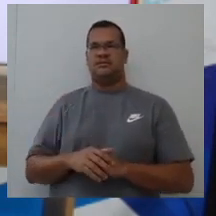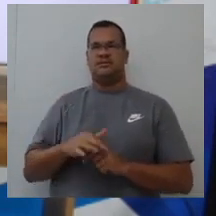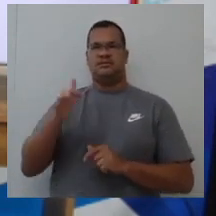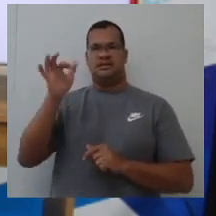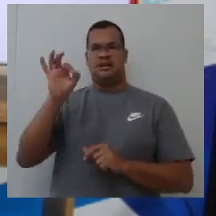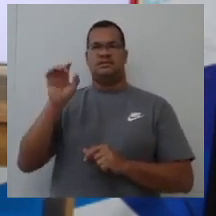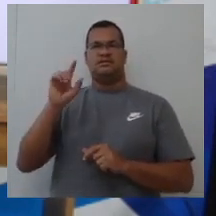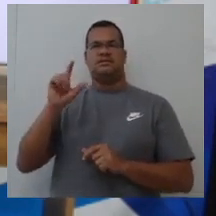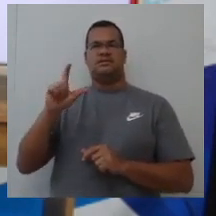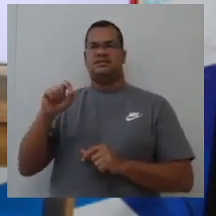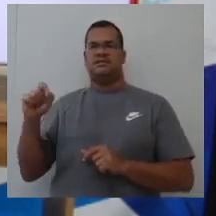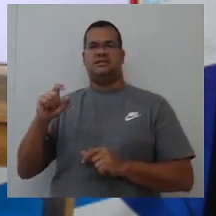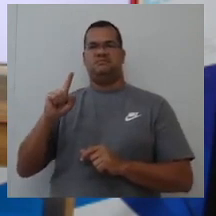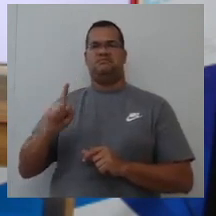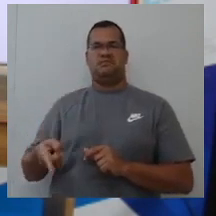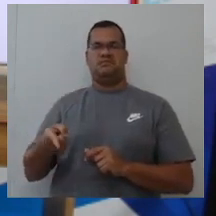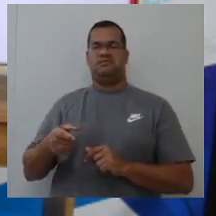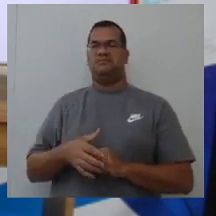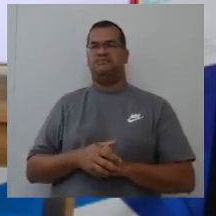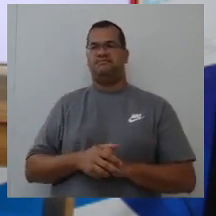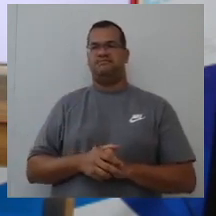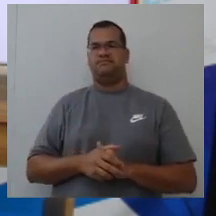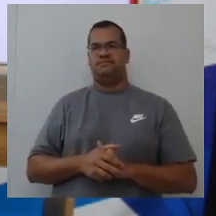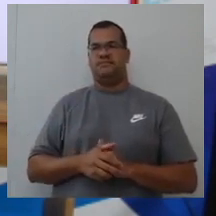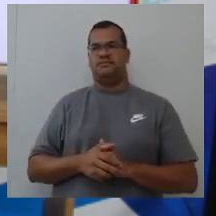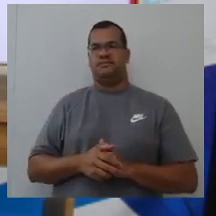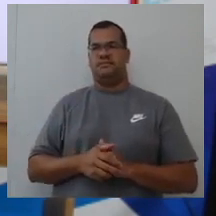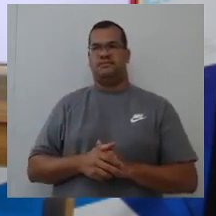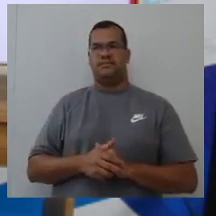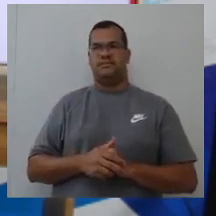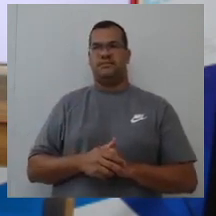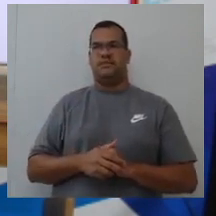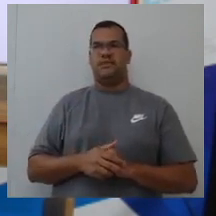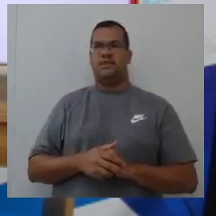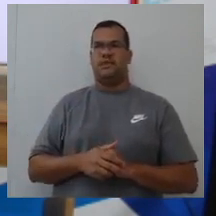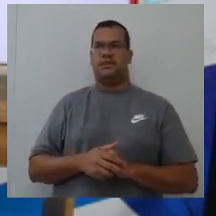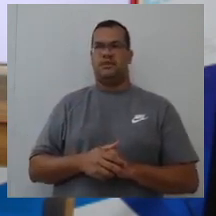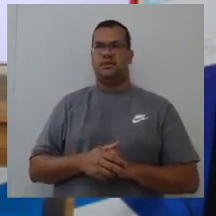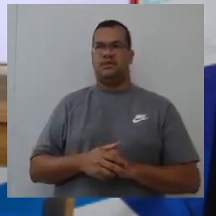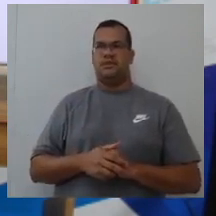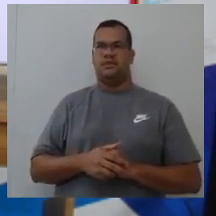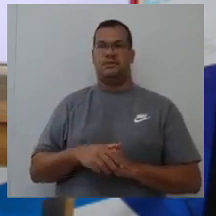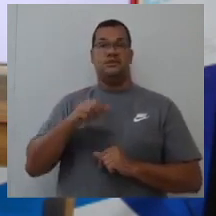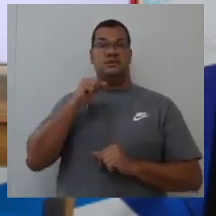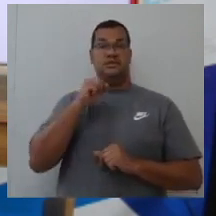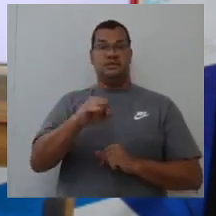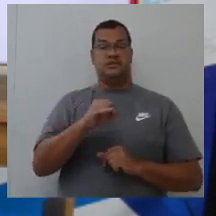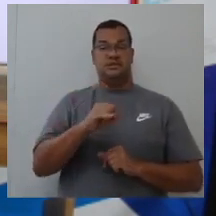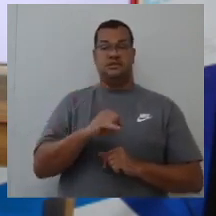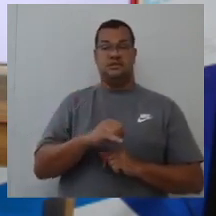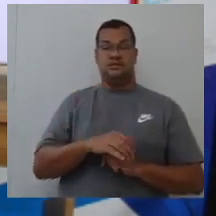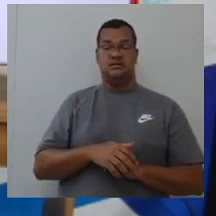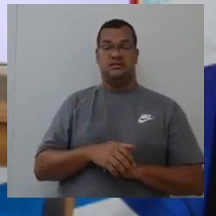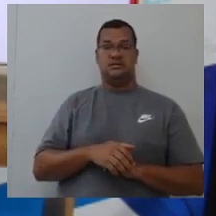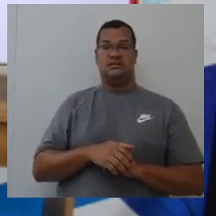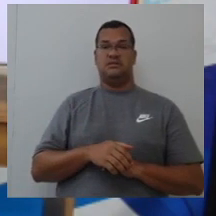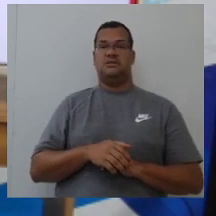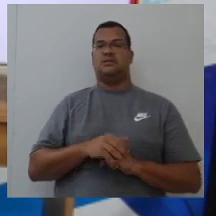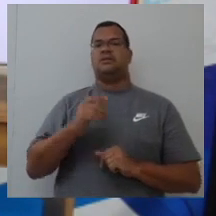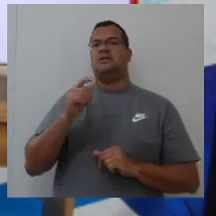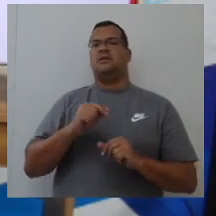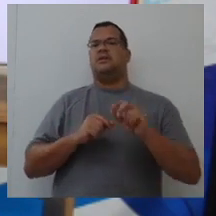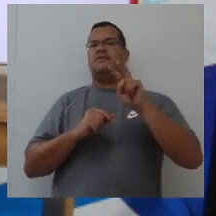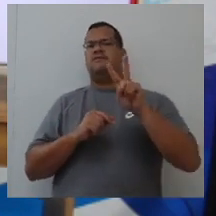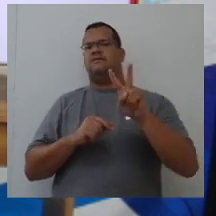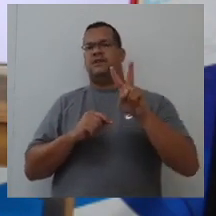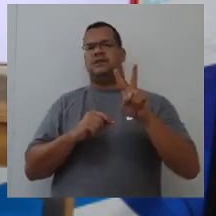mil. Tá ligado aí? Beleza? Ó lá. Então, vê. Se o V é